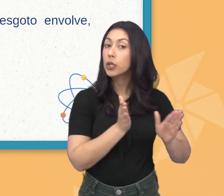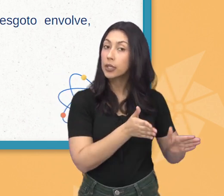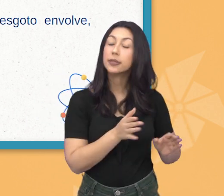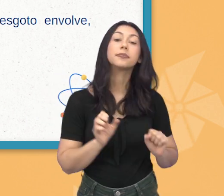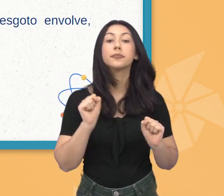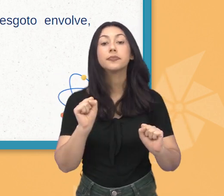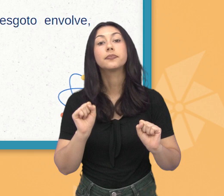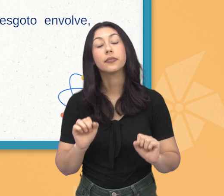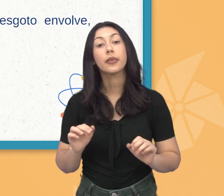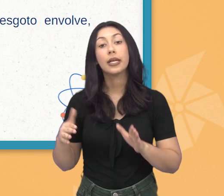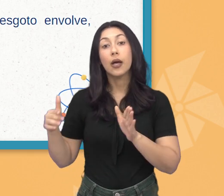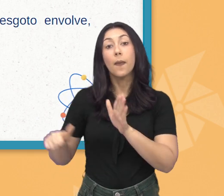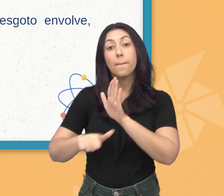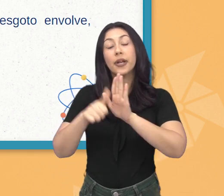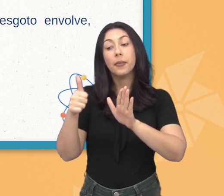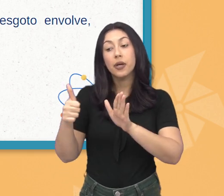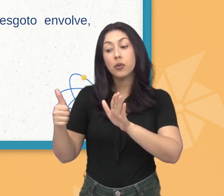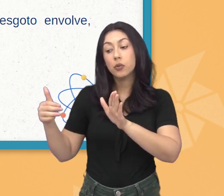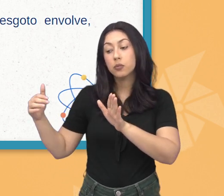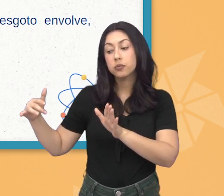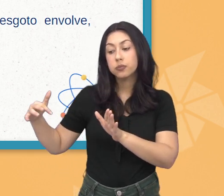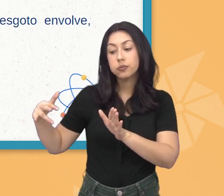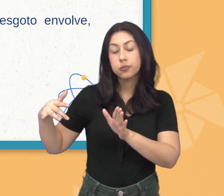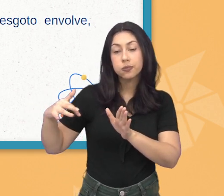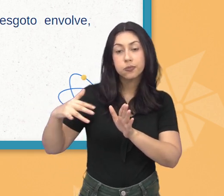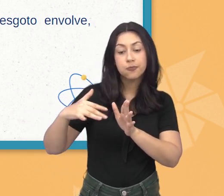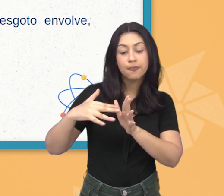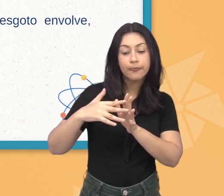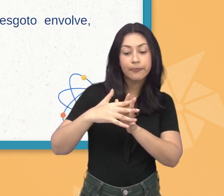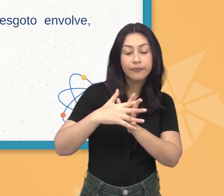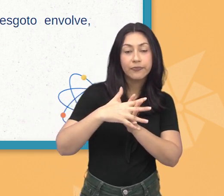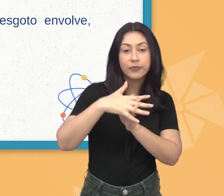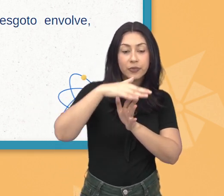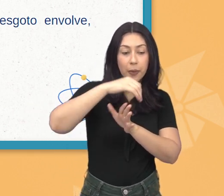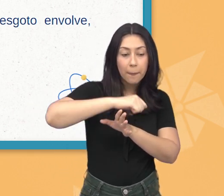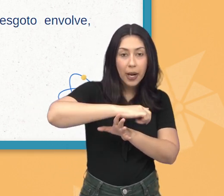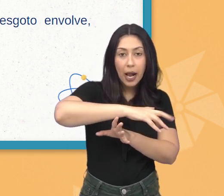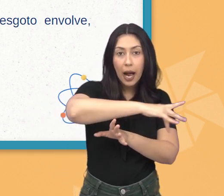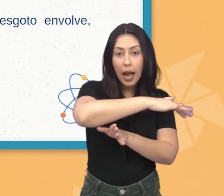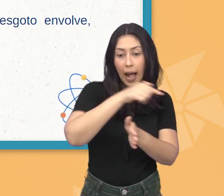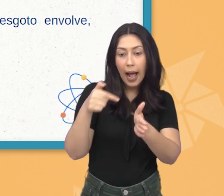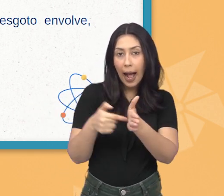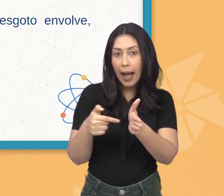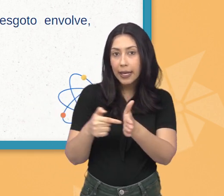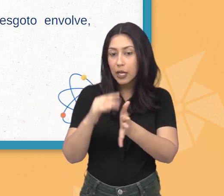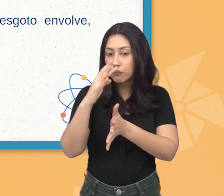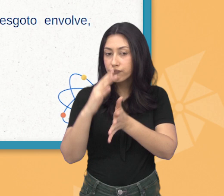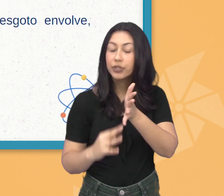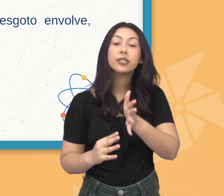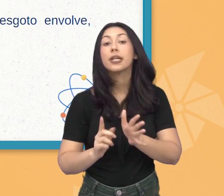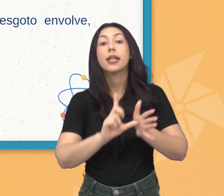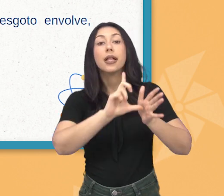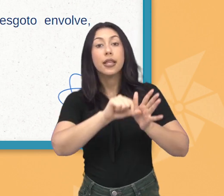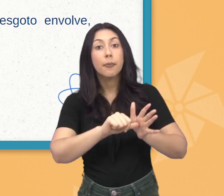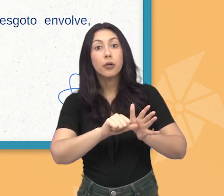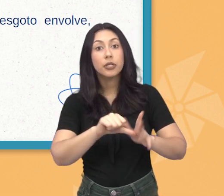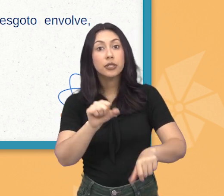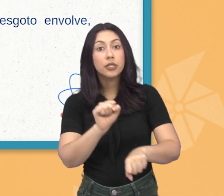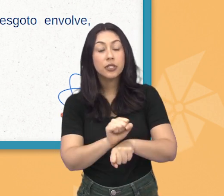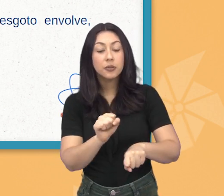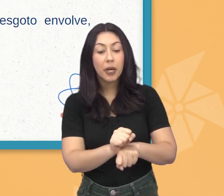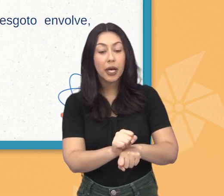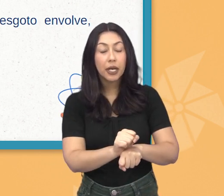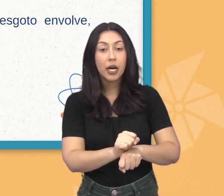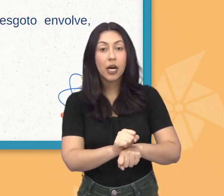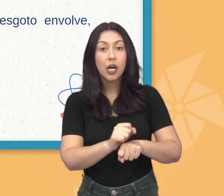ele fala da separação de resíduos sólidos ou floculação. Em seguida, né, a partir disso daí ele forma um lodo, mas ele também